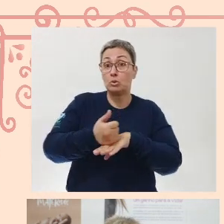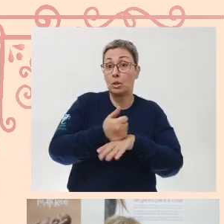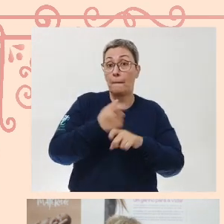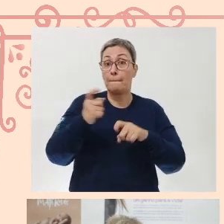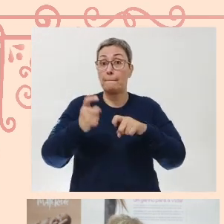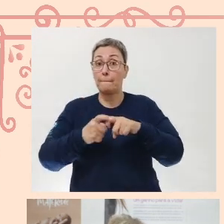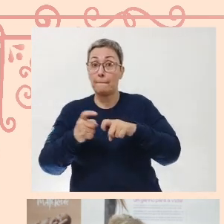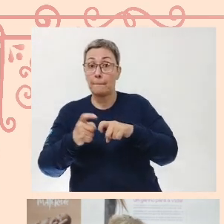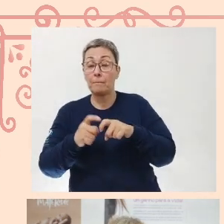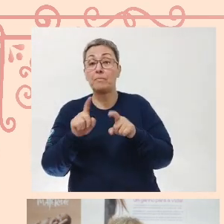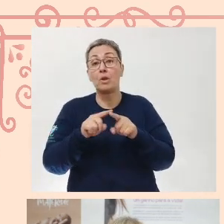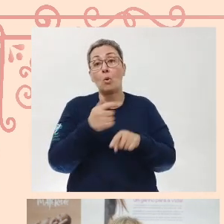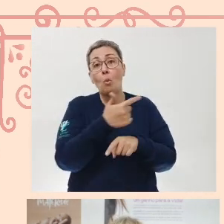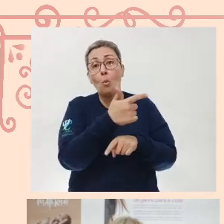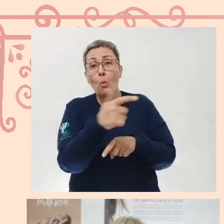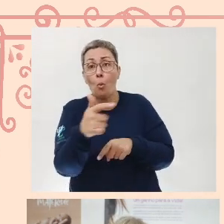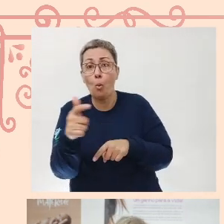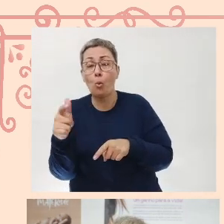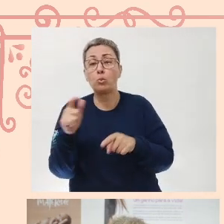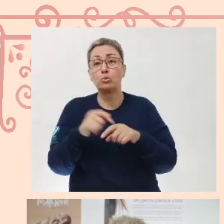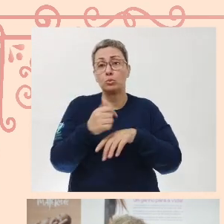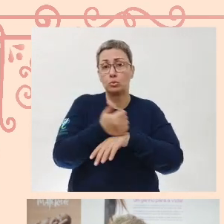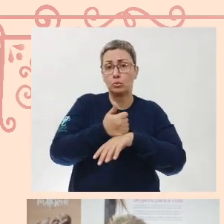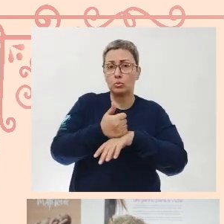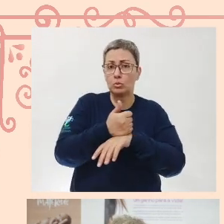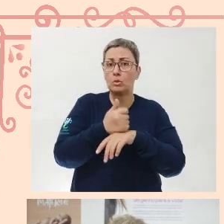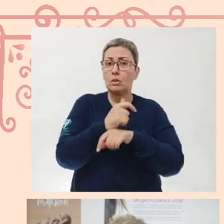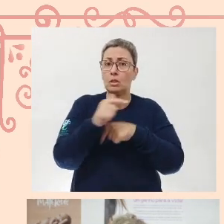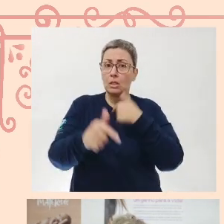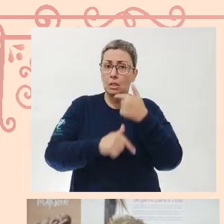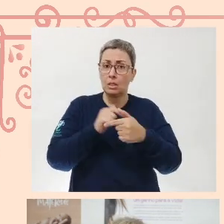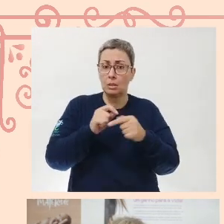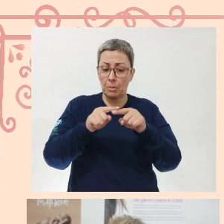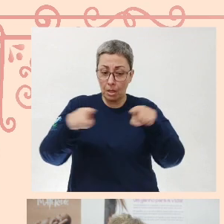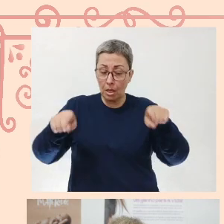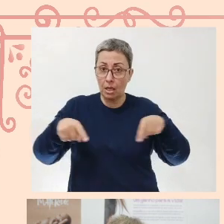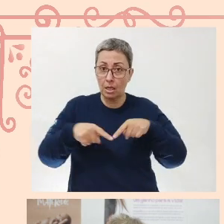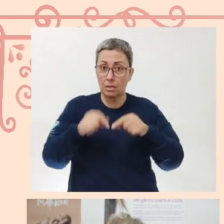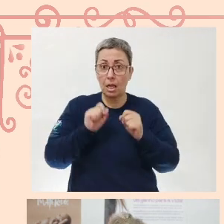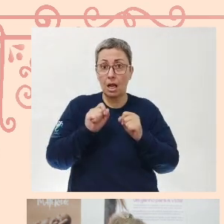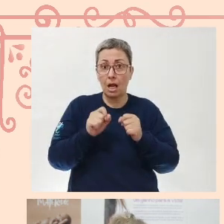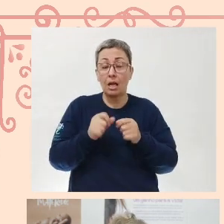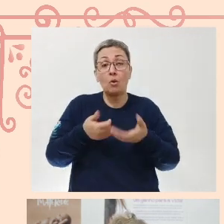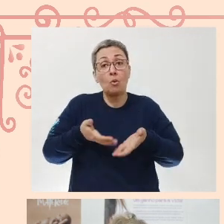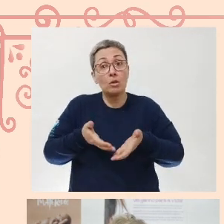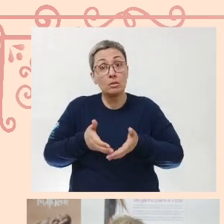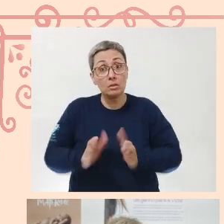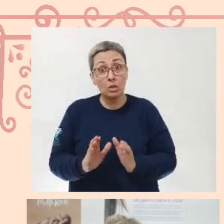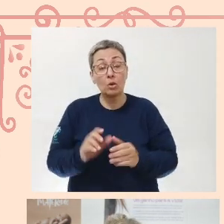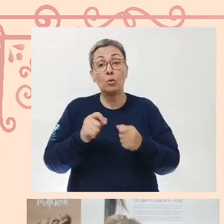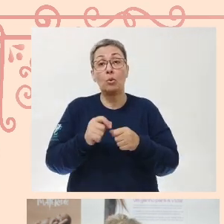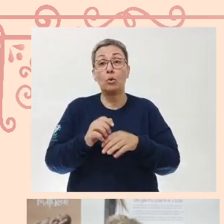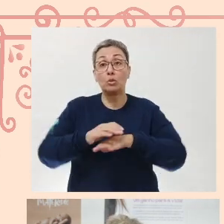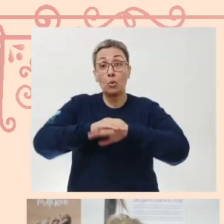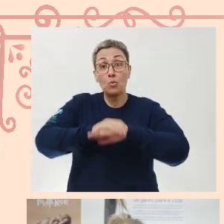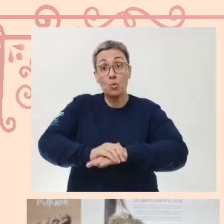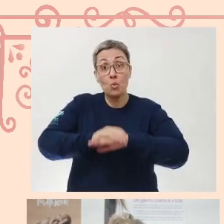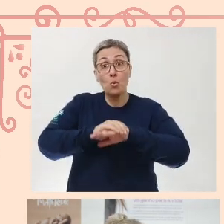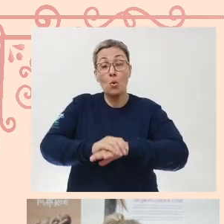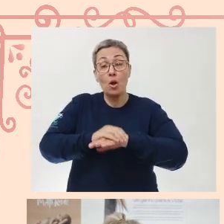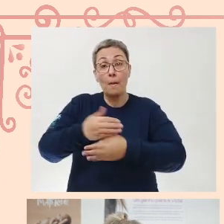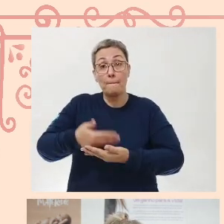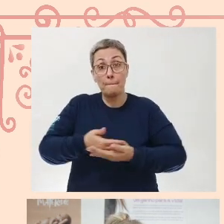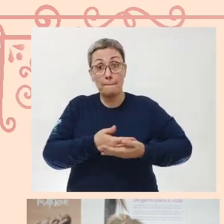de profissionais médicos e outros profissionais que atuam em sala de parto nos cursos de